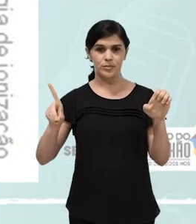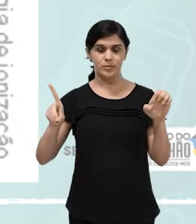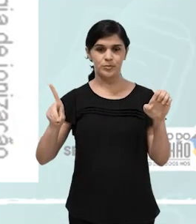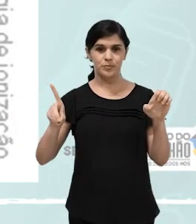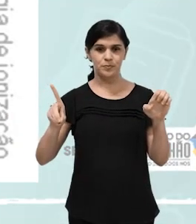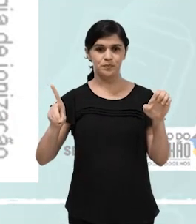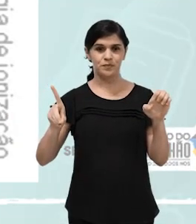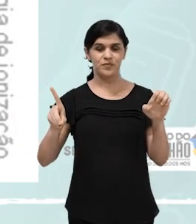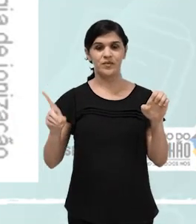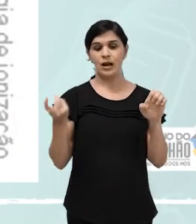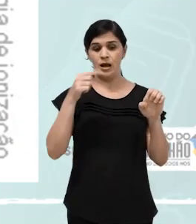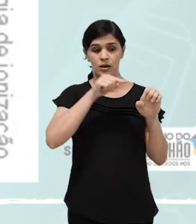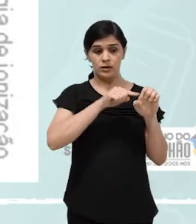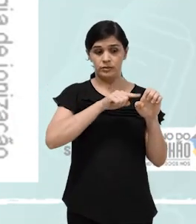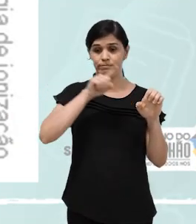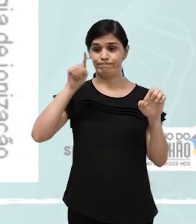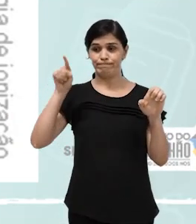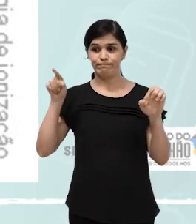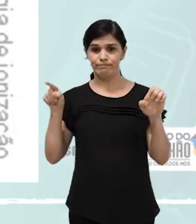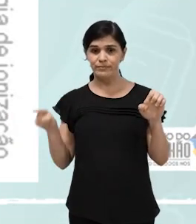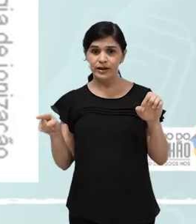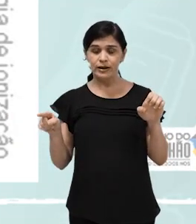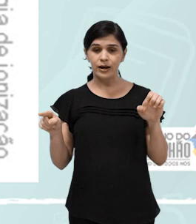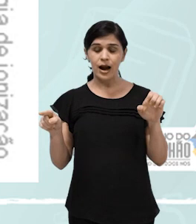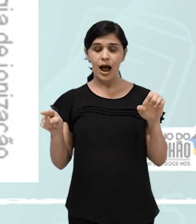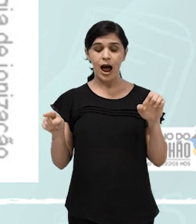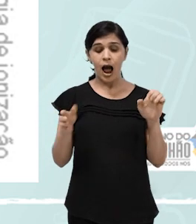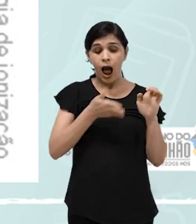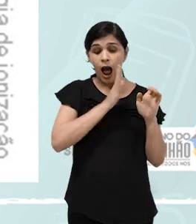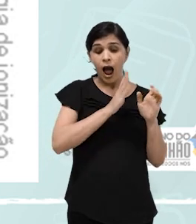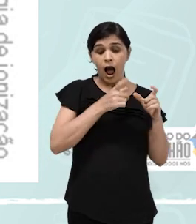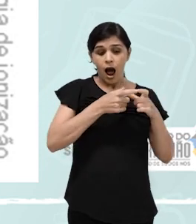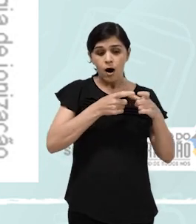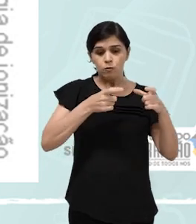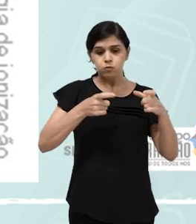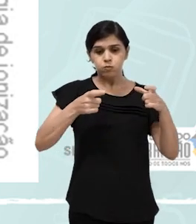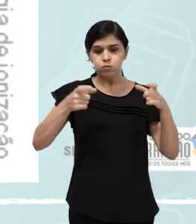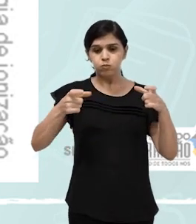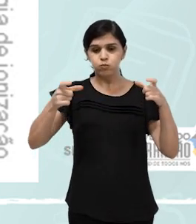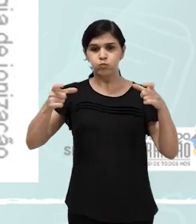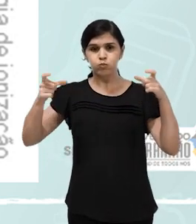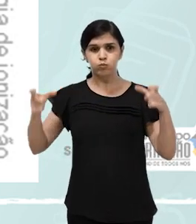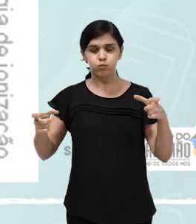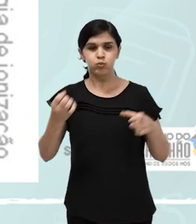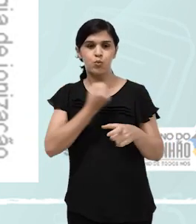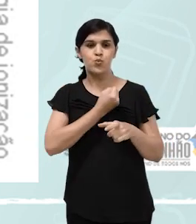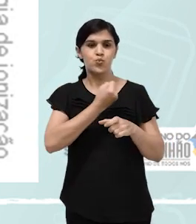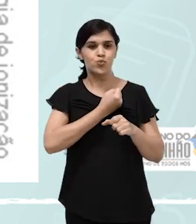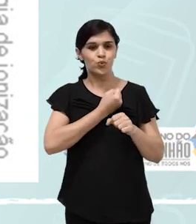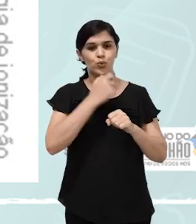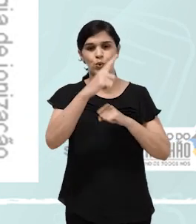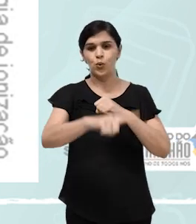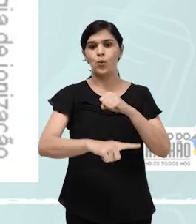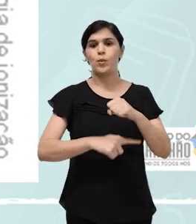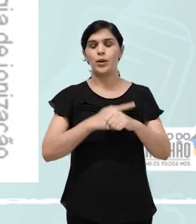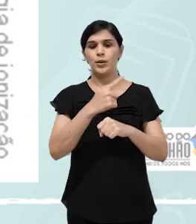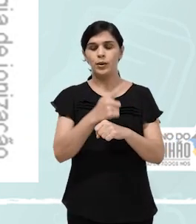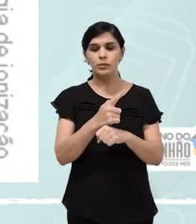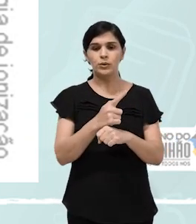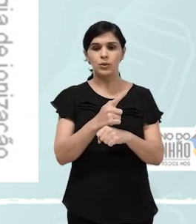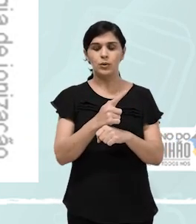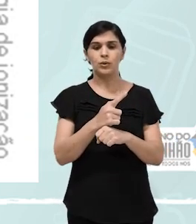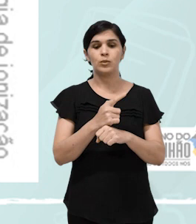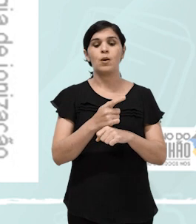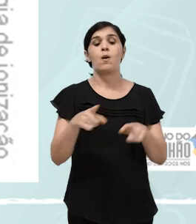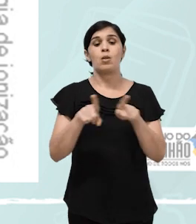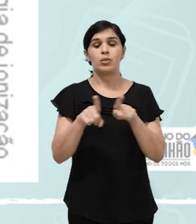sentido, estamos aumentando o número atômico, certo? Ou seja, estamos aumentando a quantidade de prótons. E